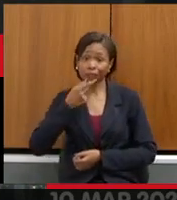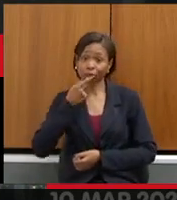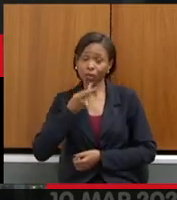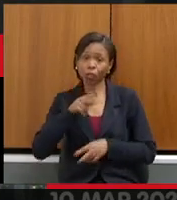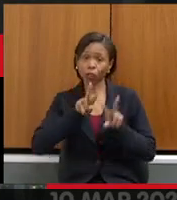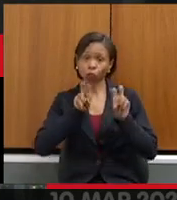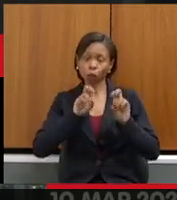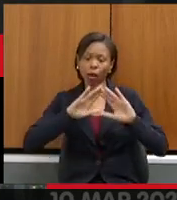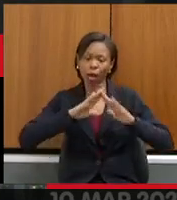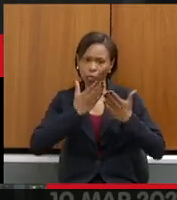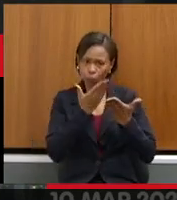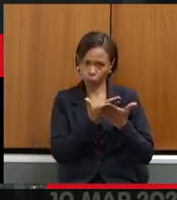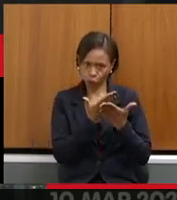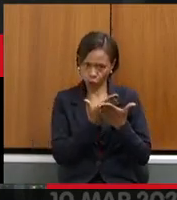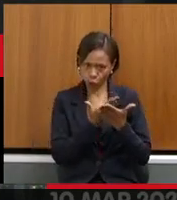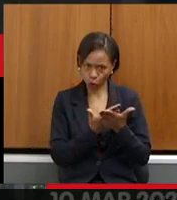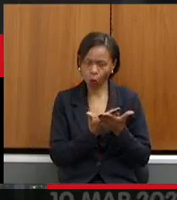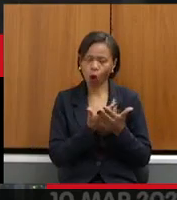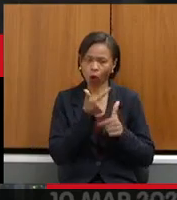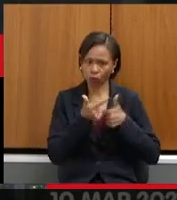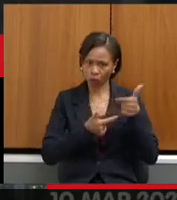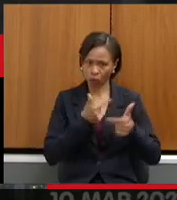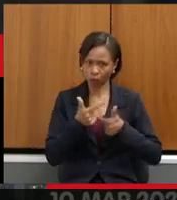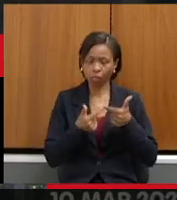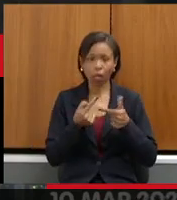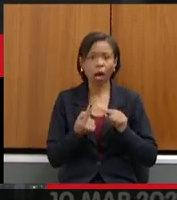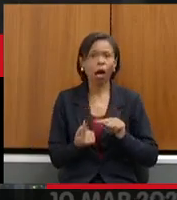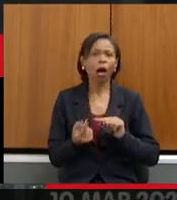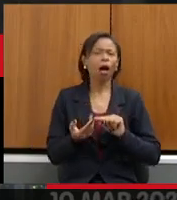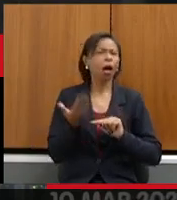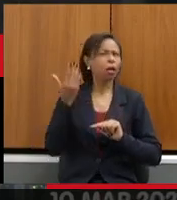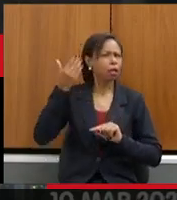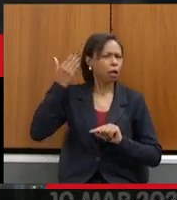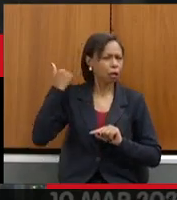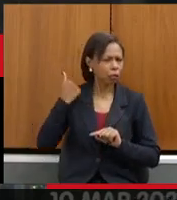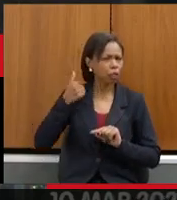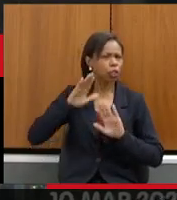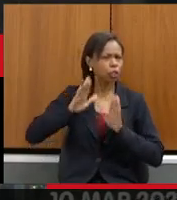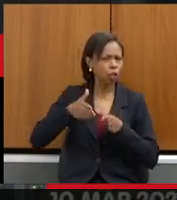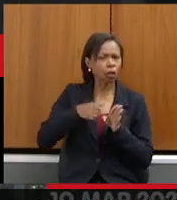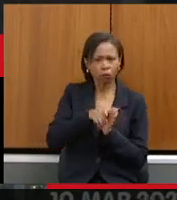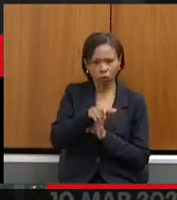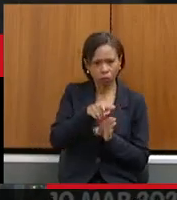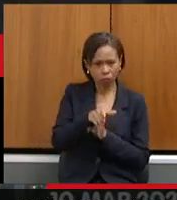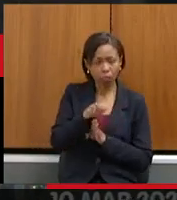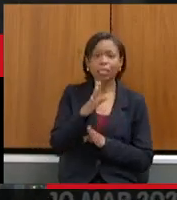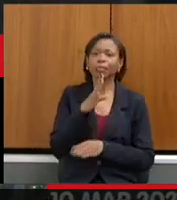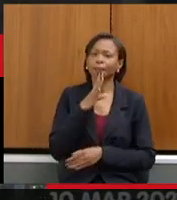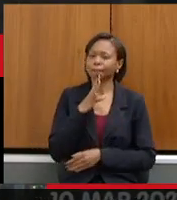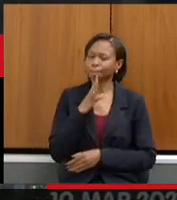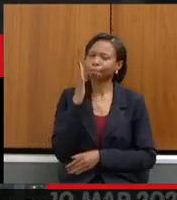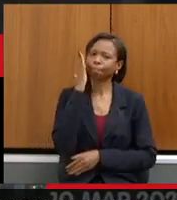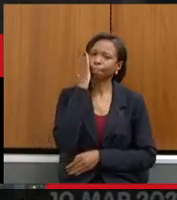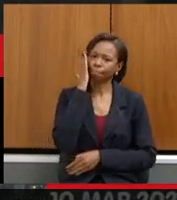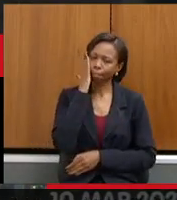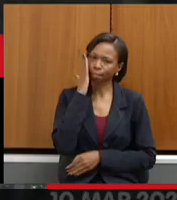escolares é que nós orientamos lá atrás que nós temos já conhecimento